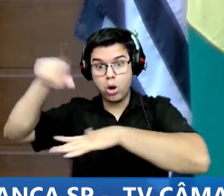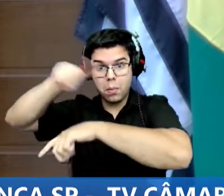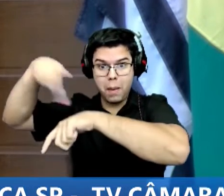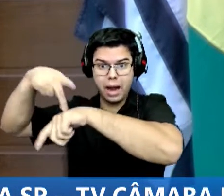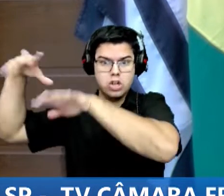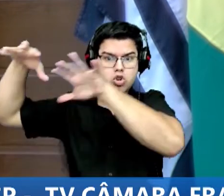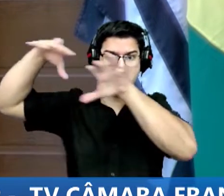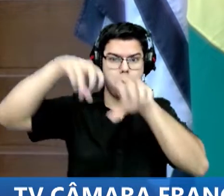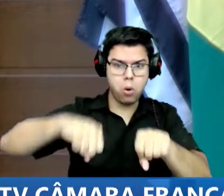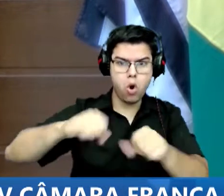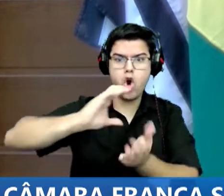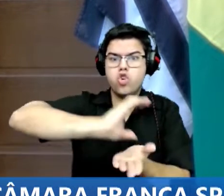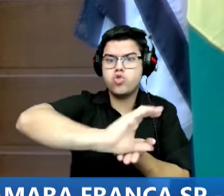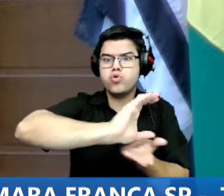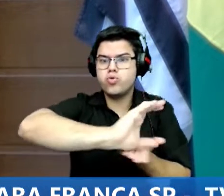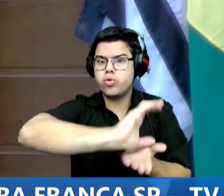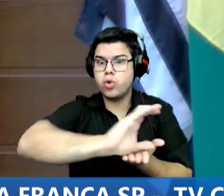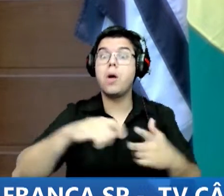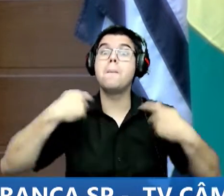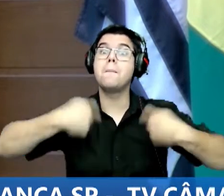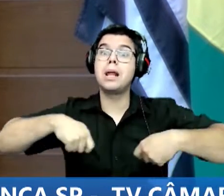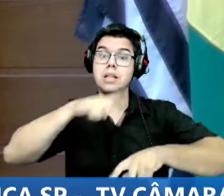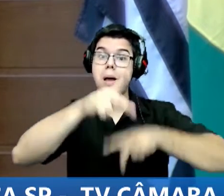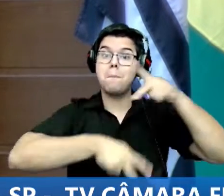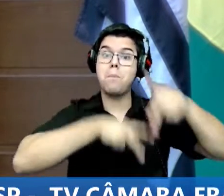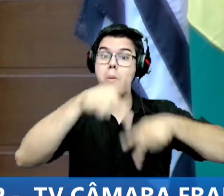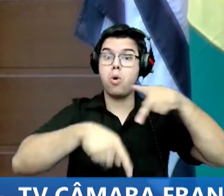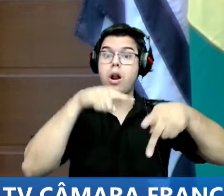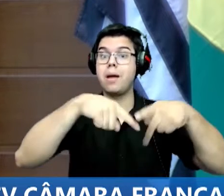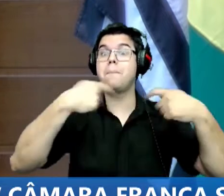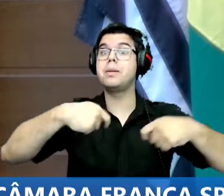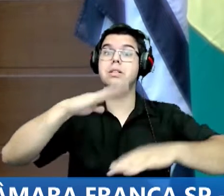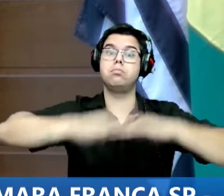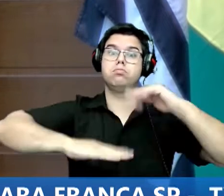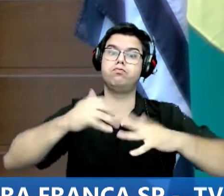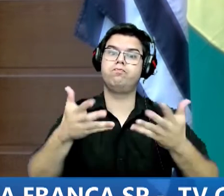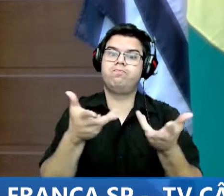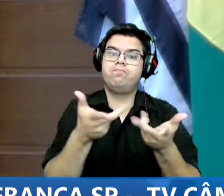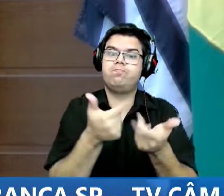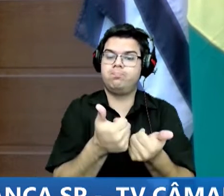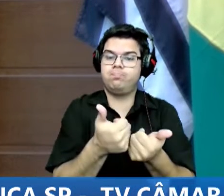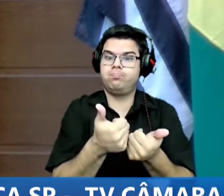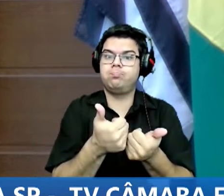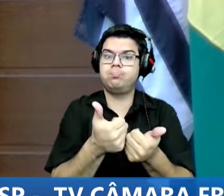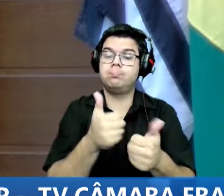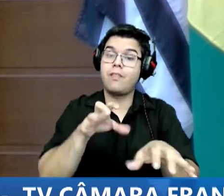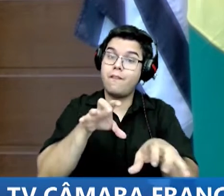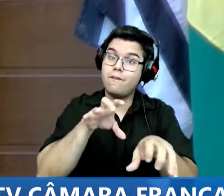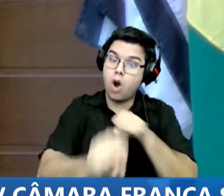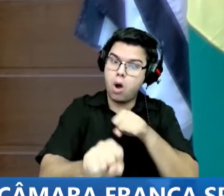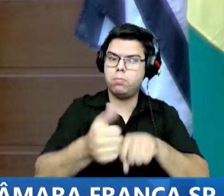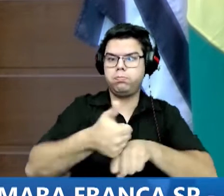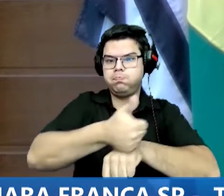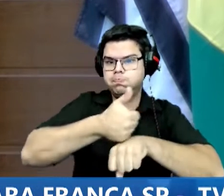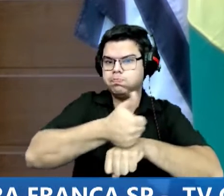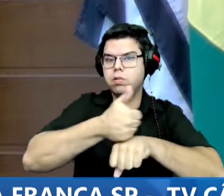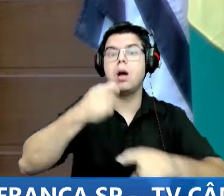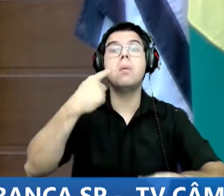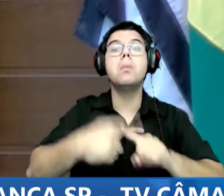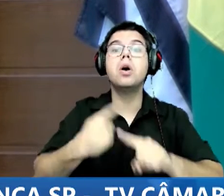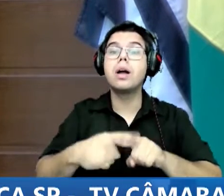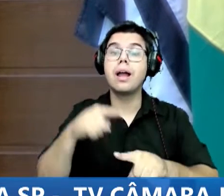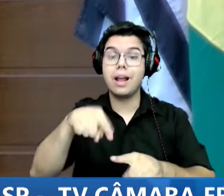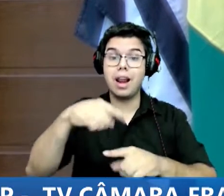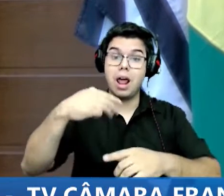gente precisa que essa população esteja qualificada, para que o nosso município seja atrativo. Então, é isso, porque